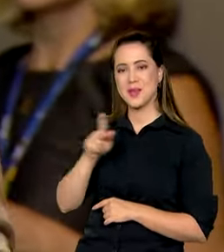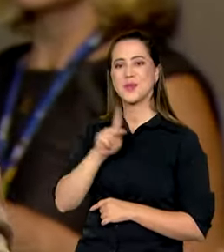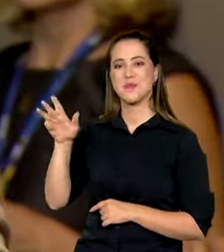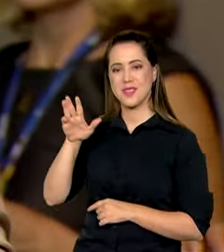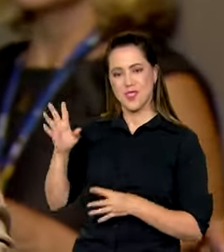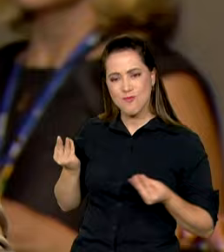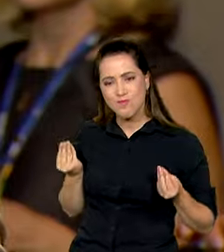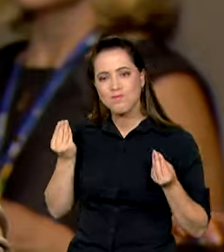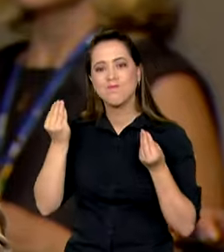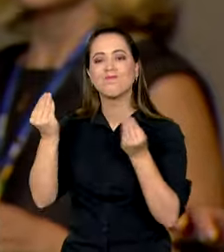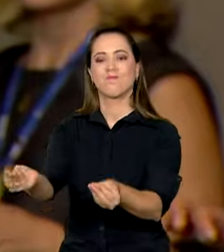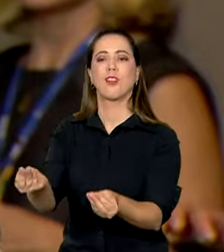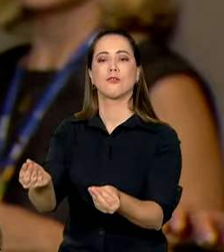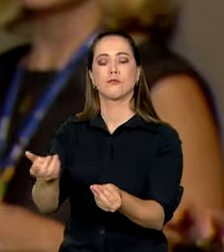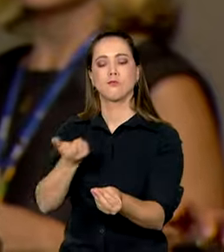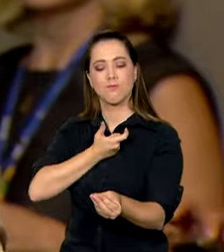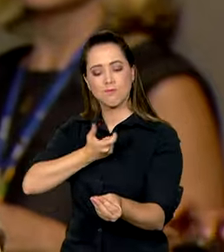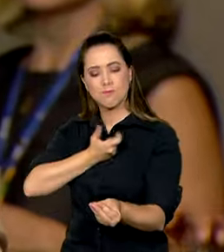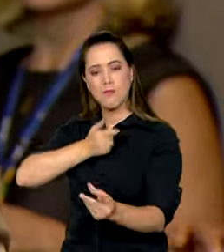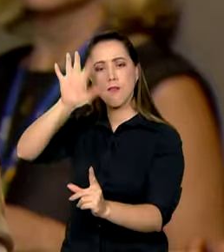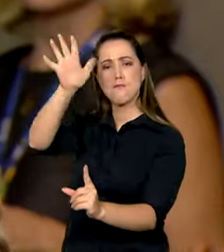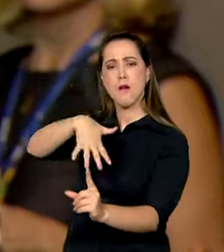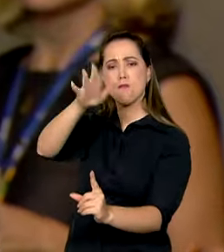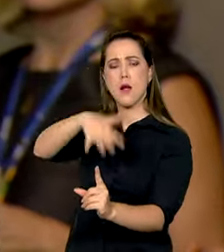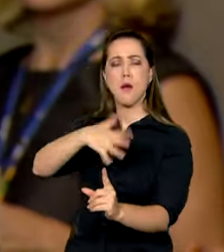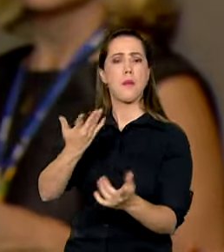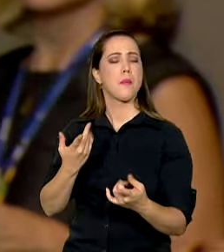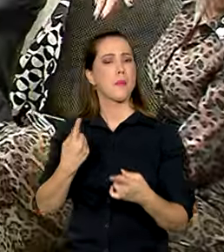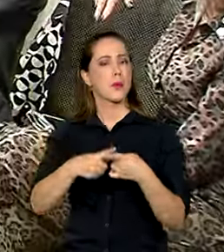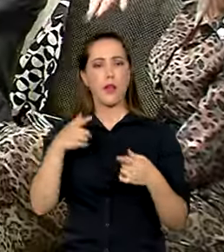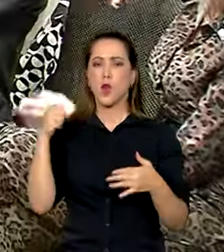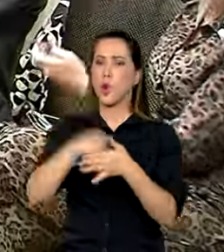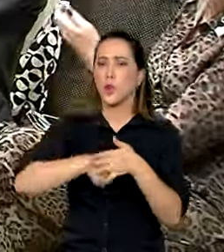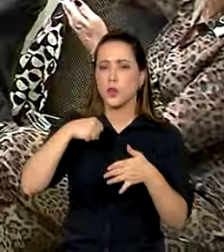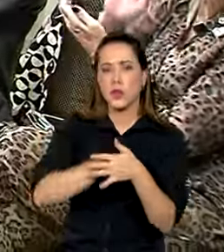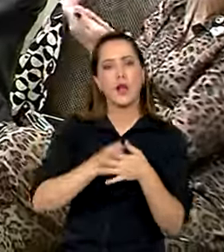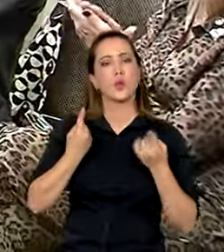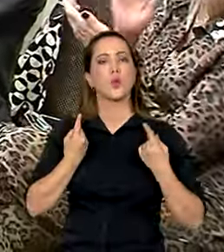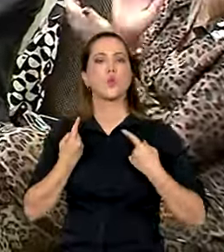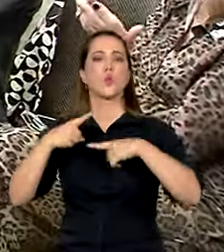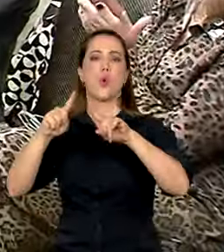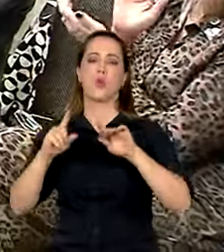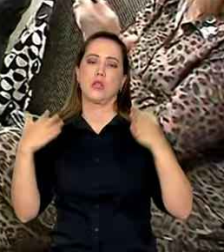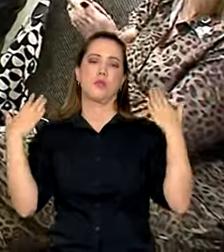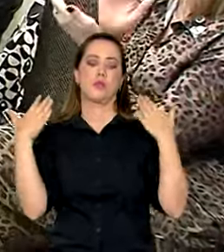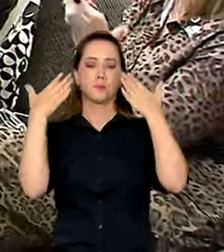esses cientistas corajosos que fizeram esse tipo de enfrentamento.